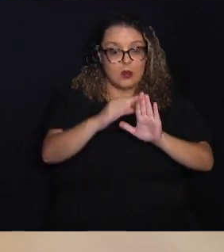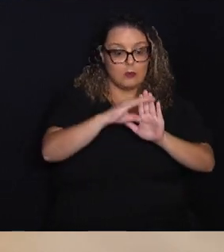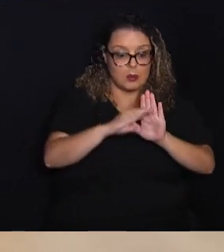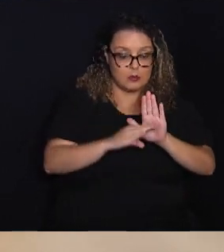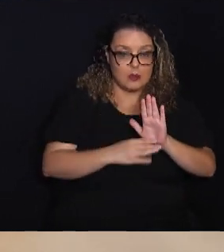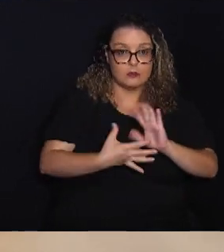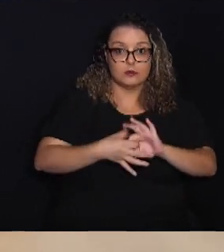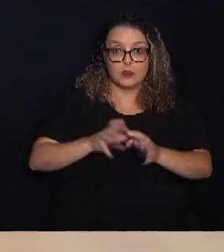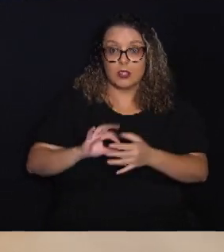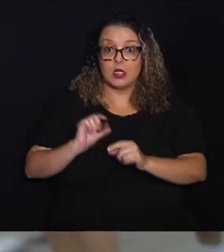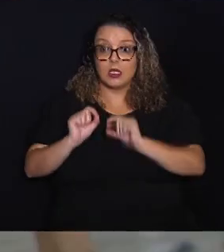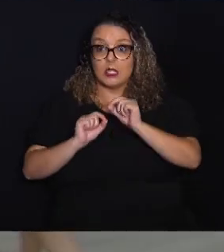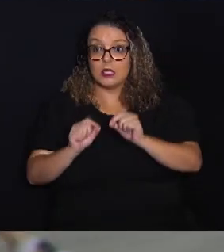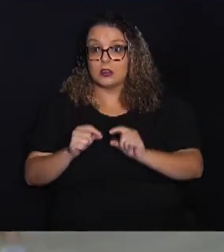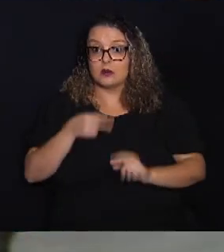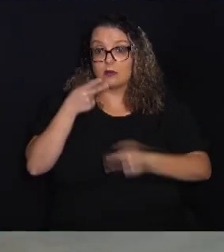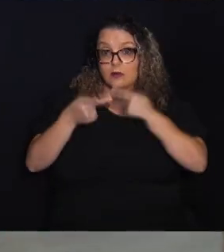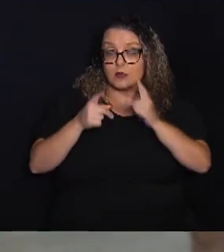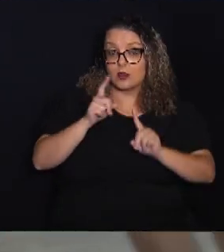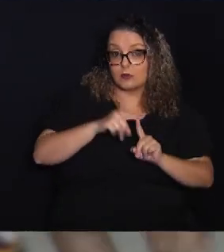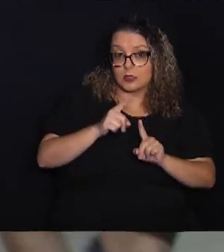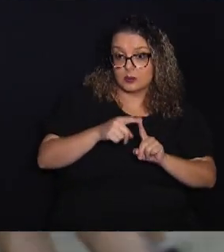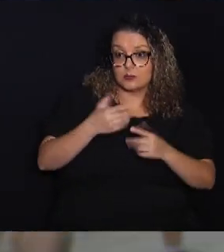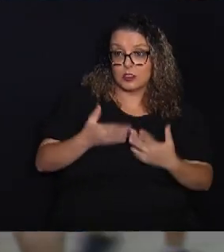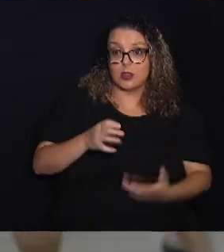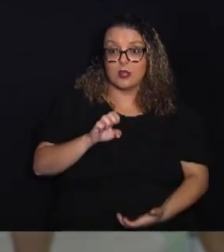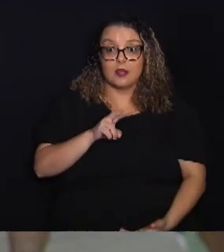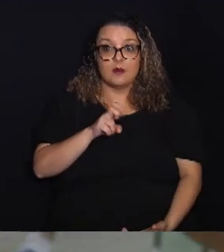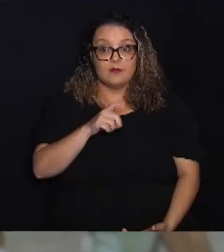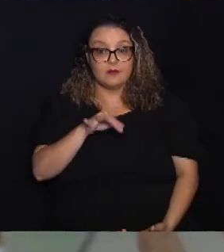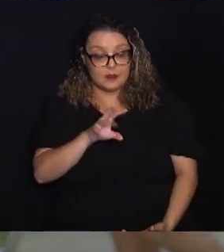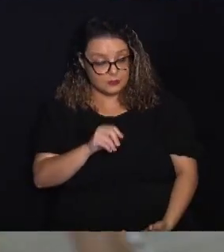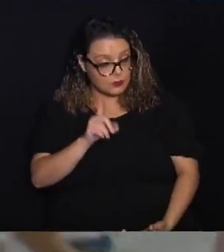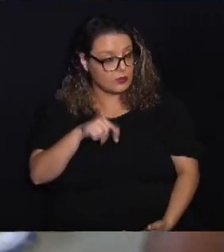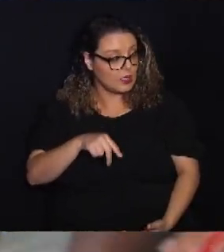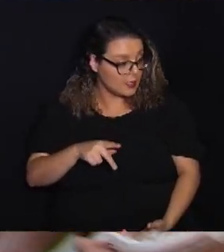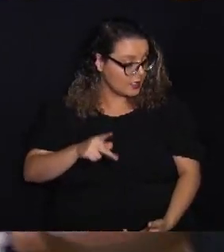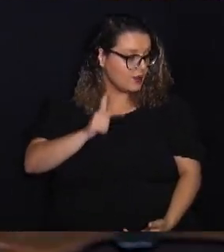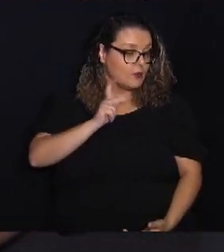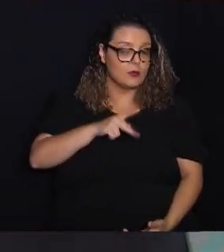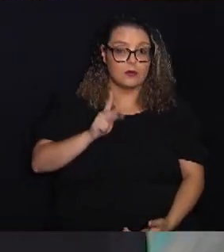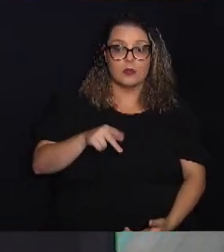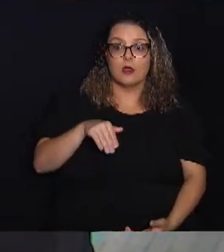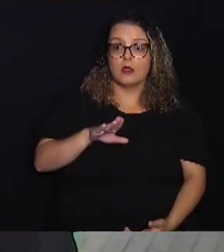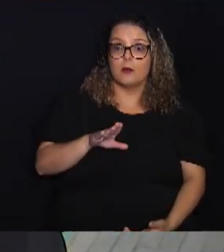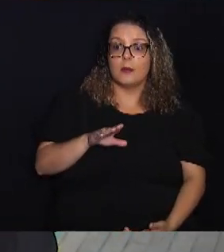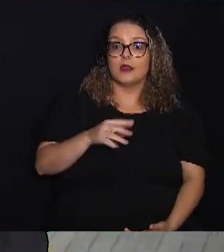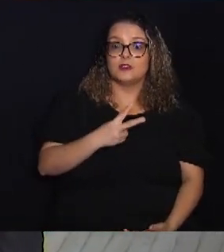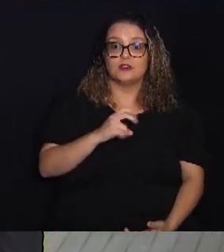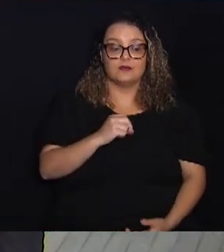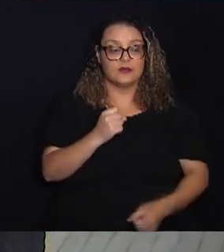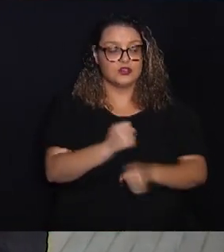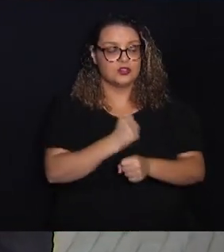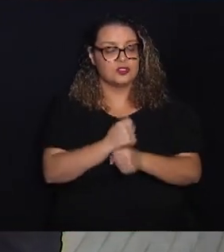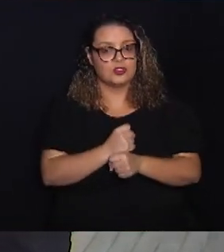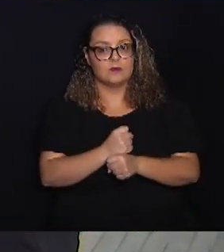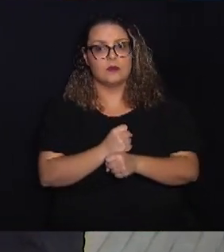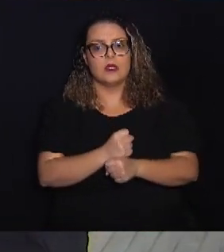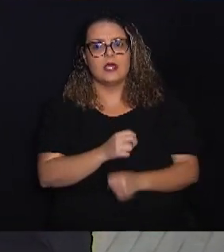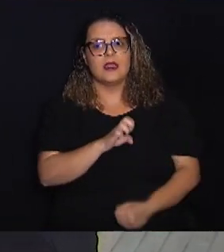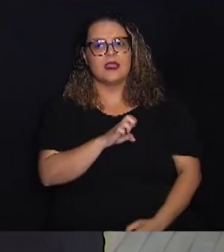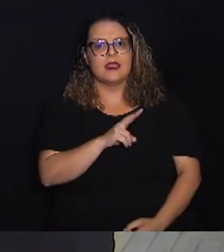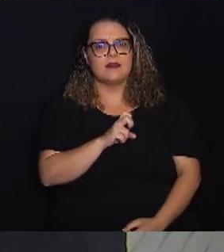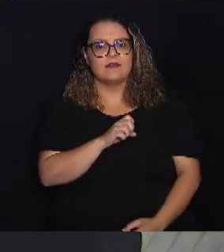programação dos Jogos Olímpicos. E quem vai me contar mais sobre essa modalidade é o Evandro Silva, ele que é professor de squash há mais de 20